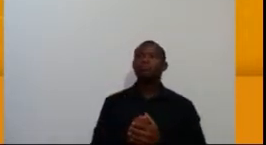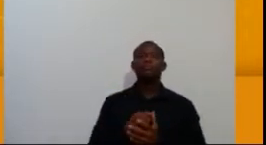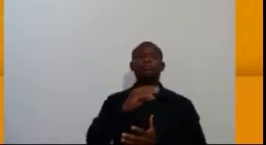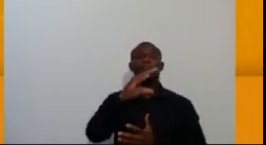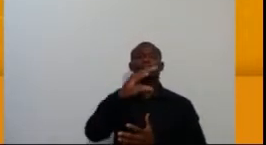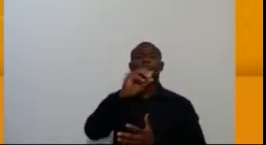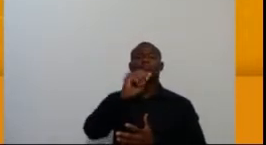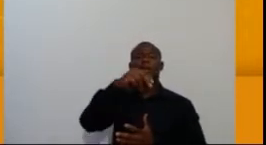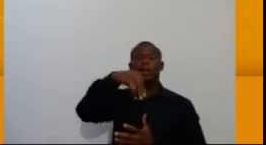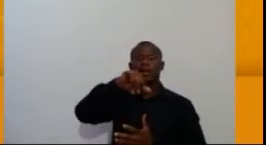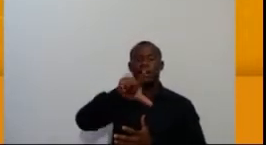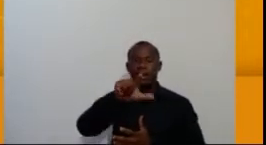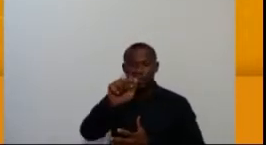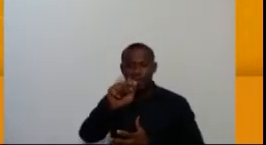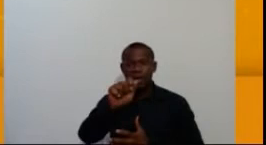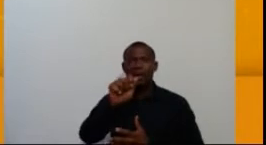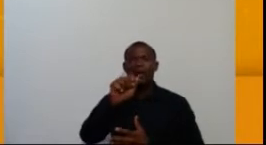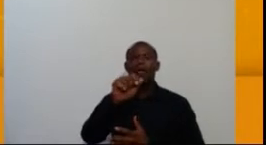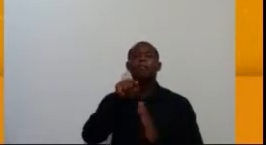Insta?